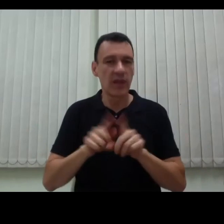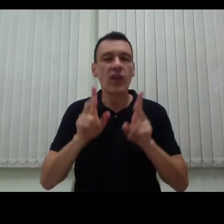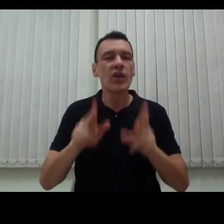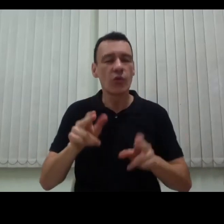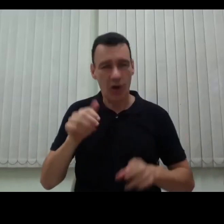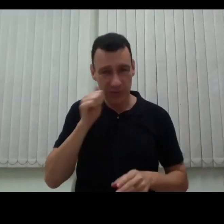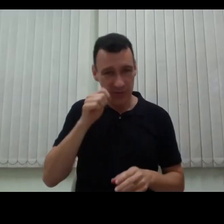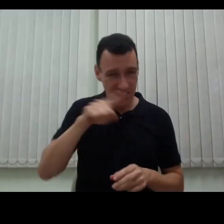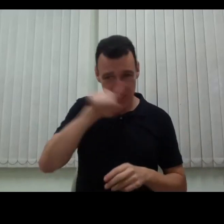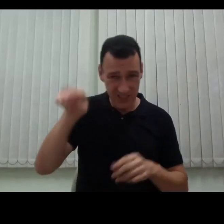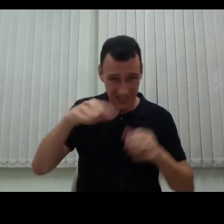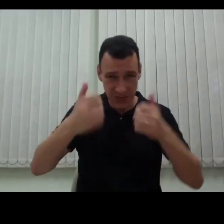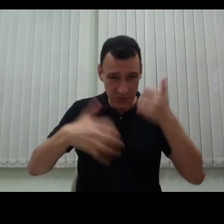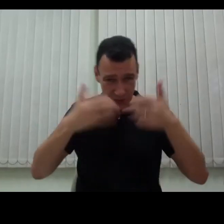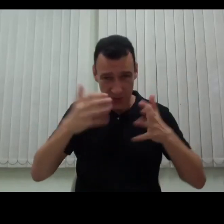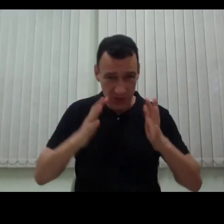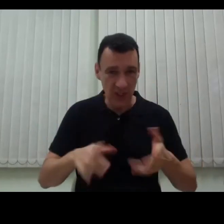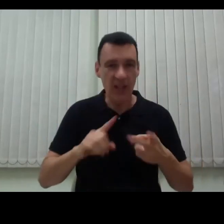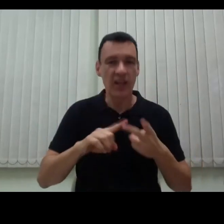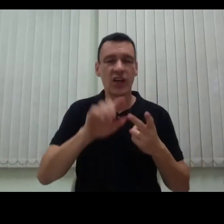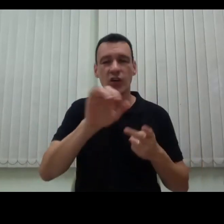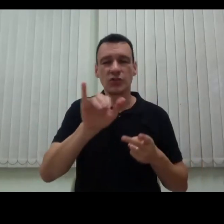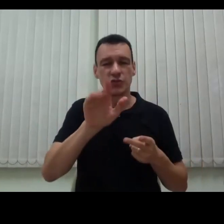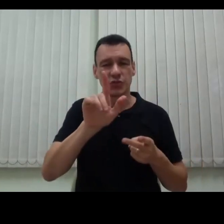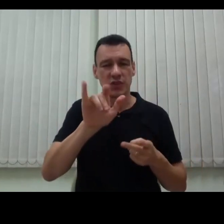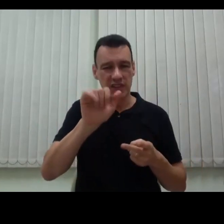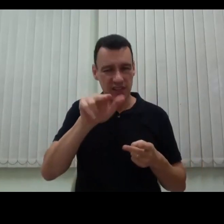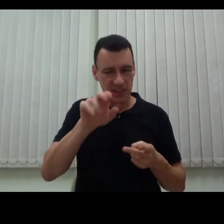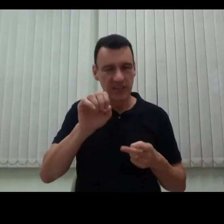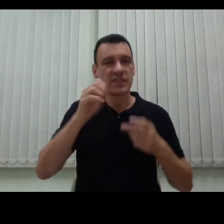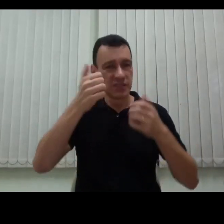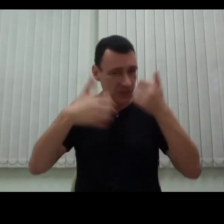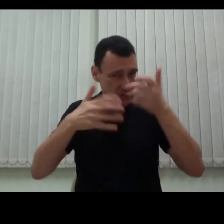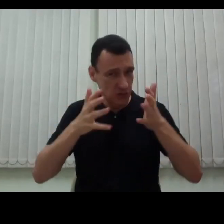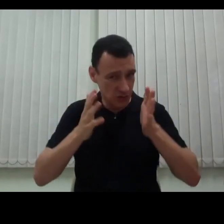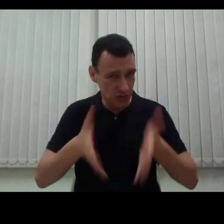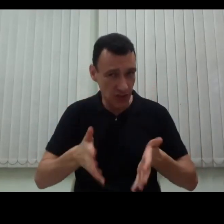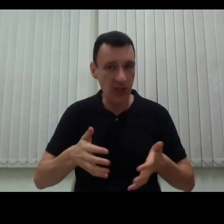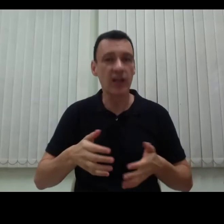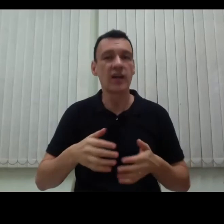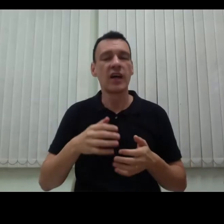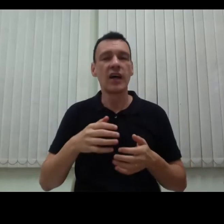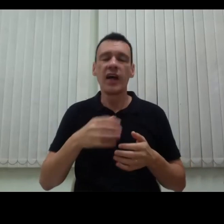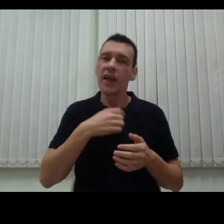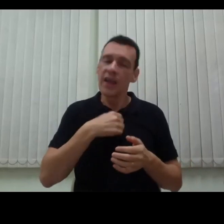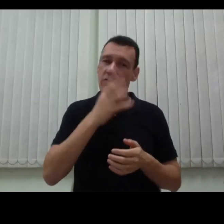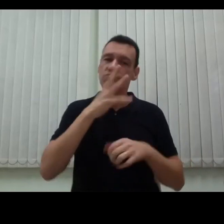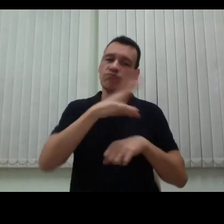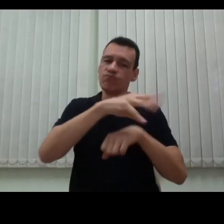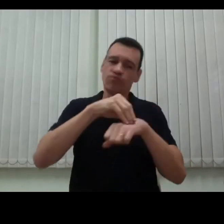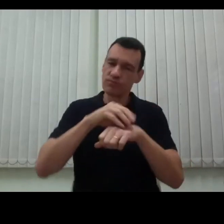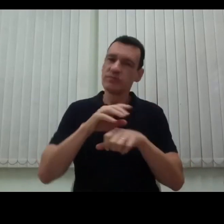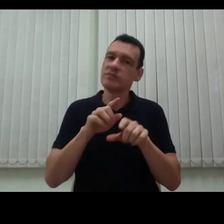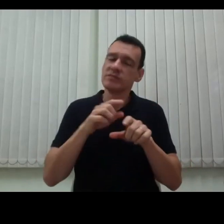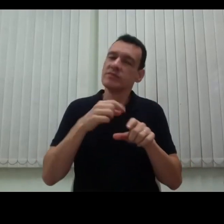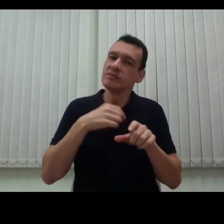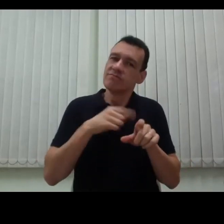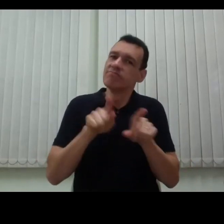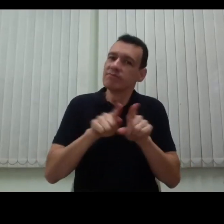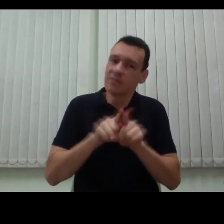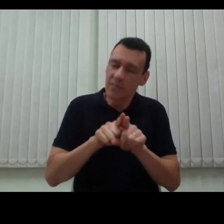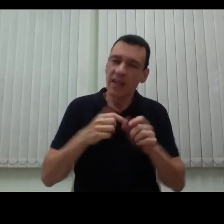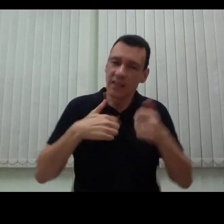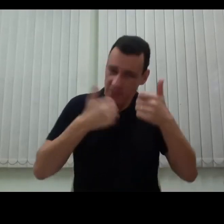a abertura pela Juliane, entre outras, é um espaço que pode agregar essas experiências, que deve